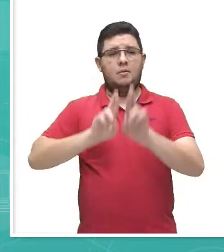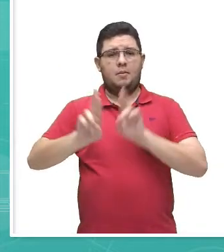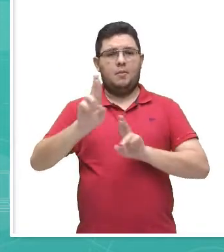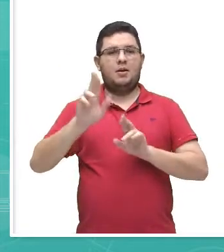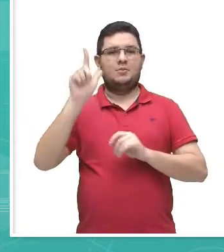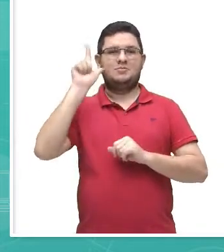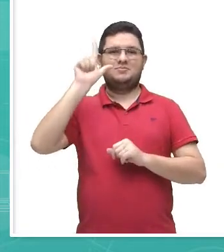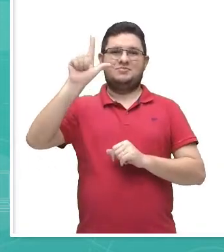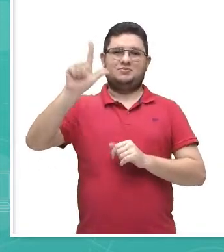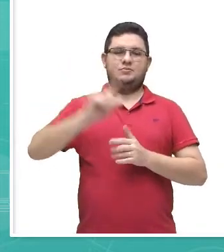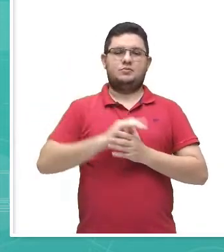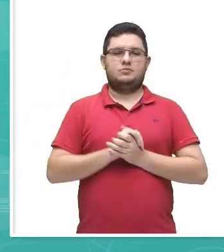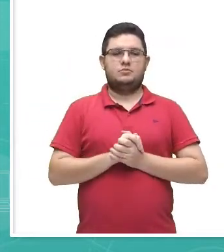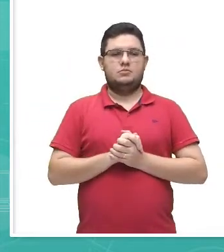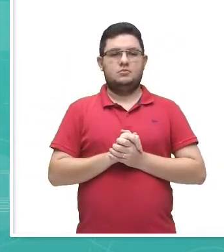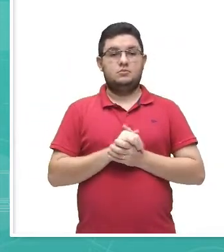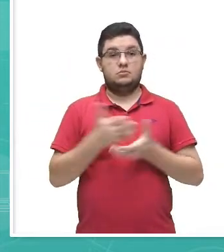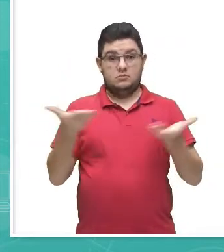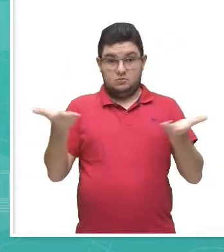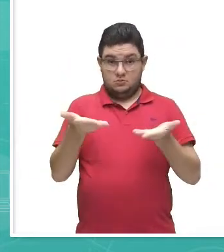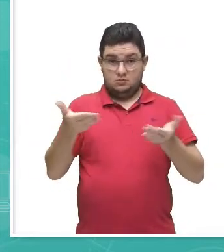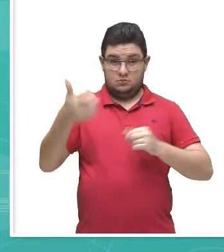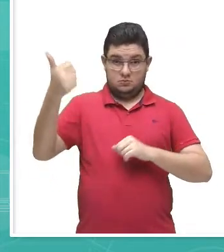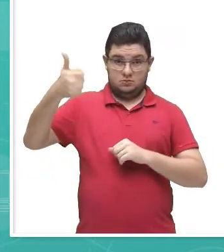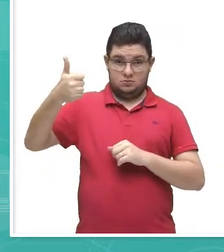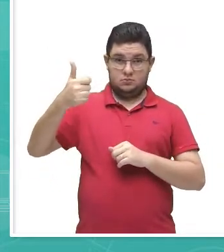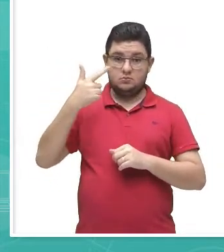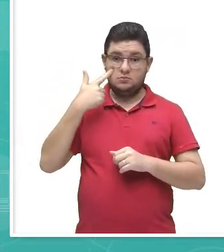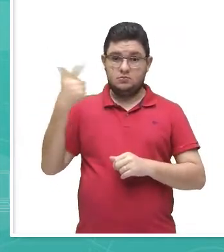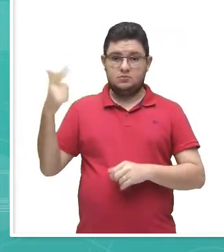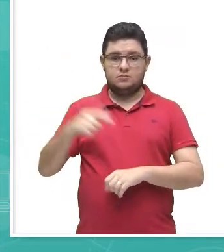Vamos lá, então, para a nossa primeira questão.